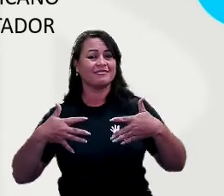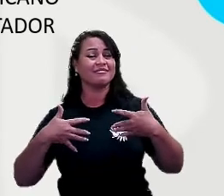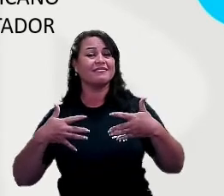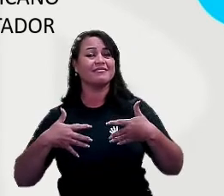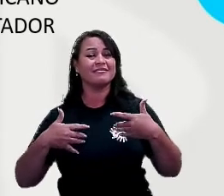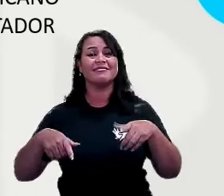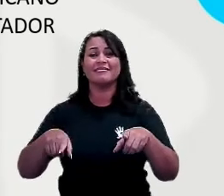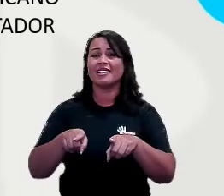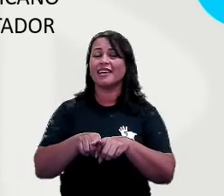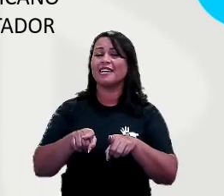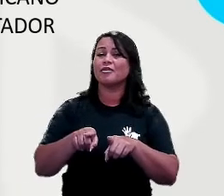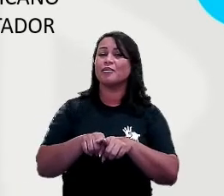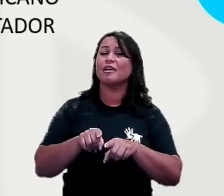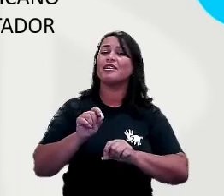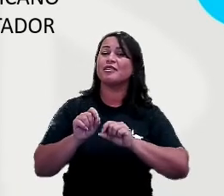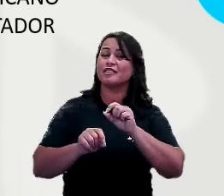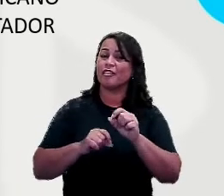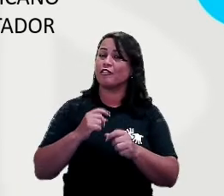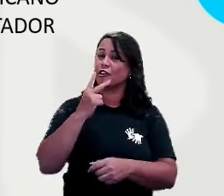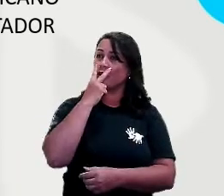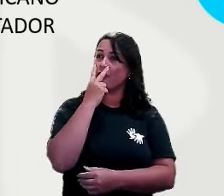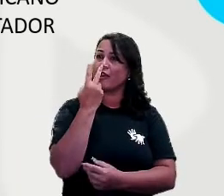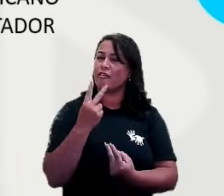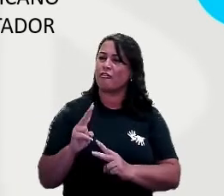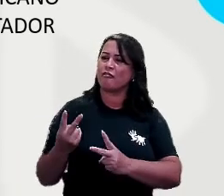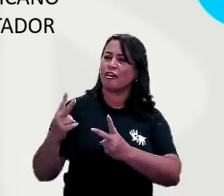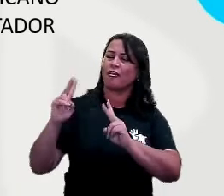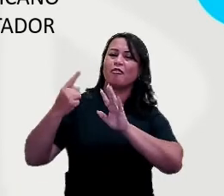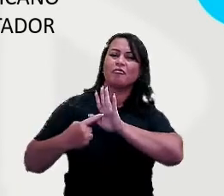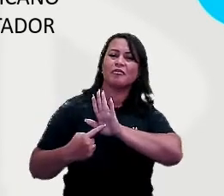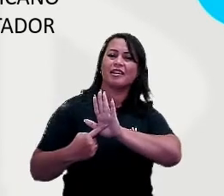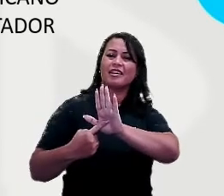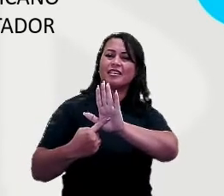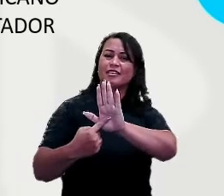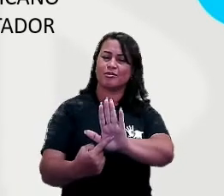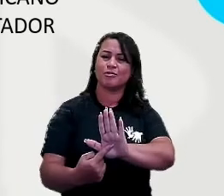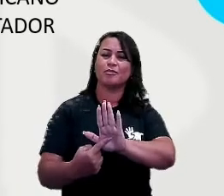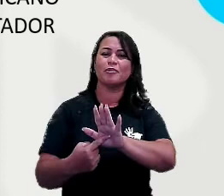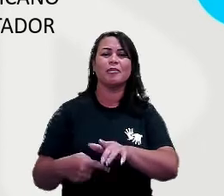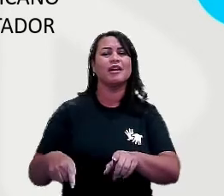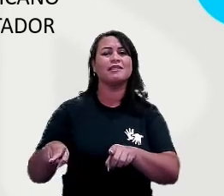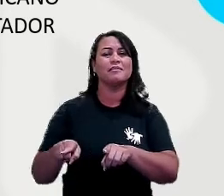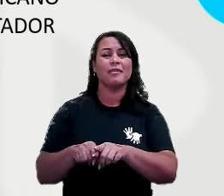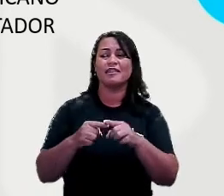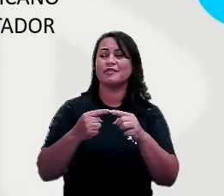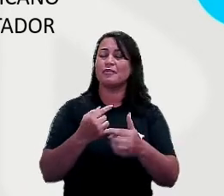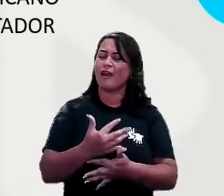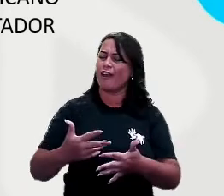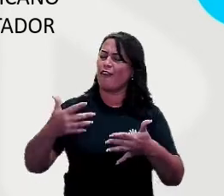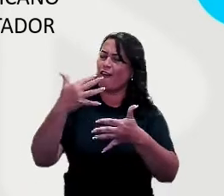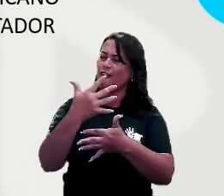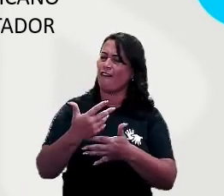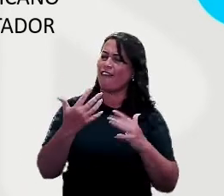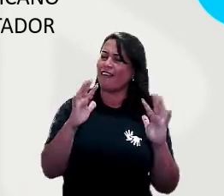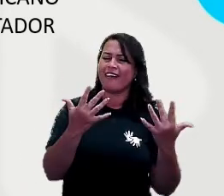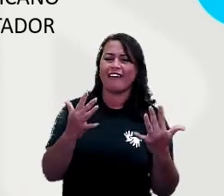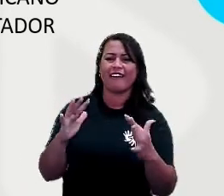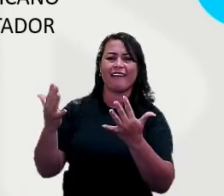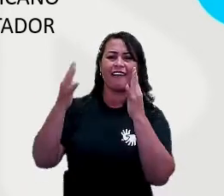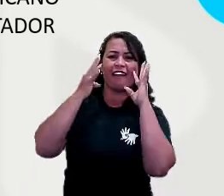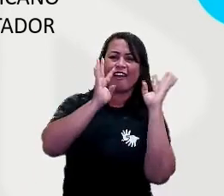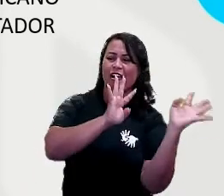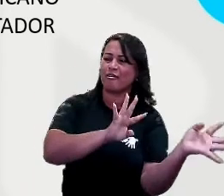para enfeitar vitória o teu valor. Entre as tuas irmãs de maior glória,